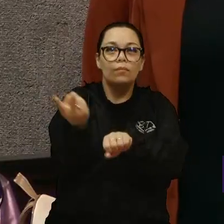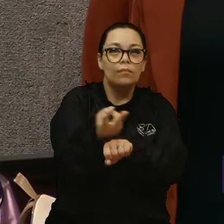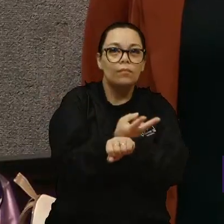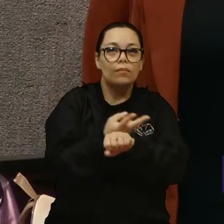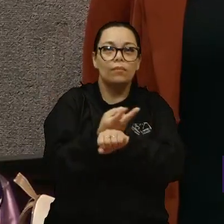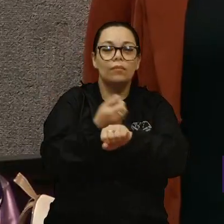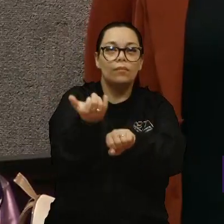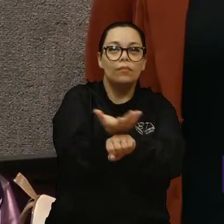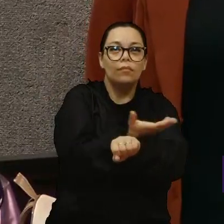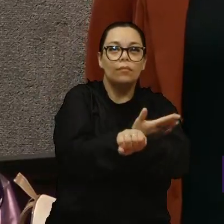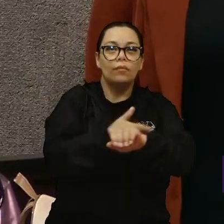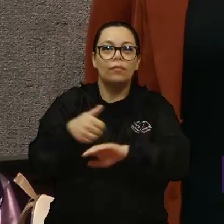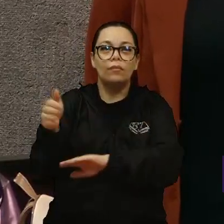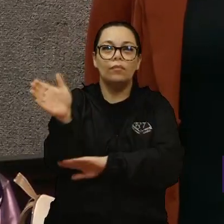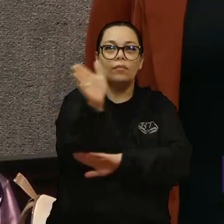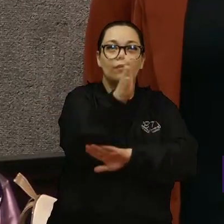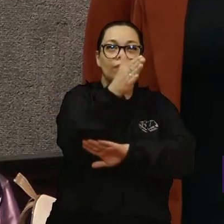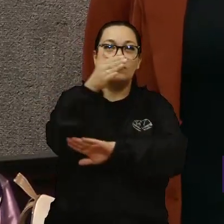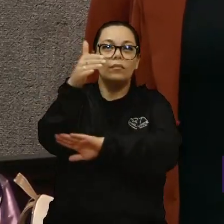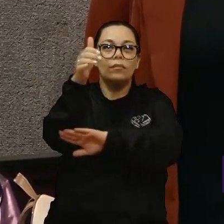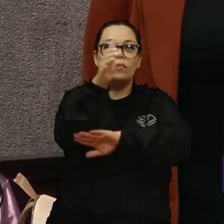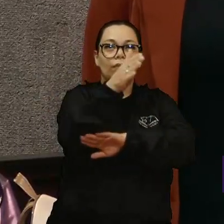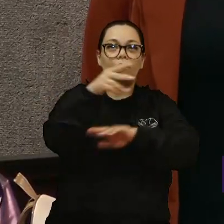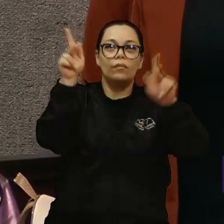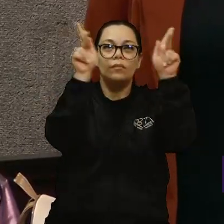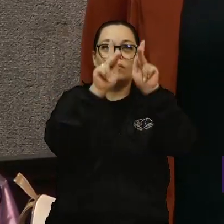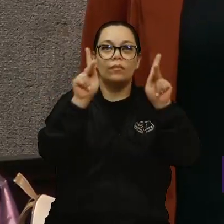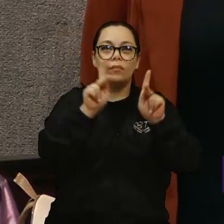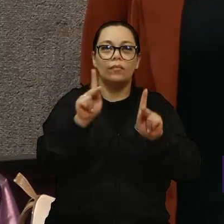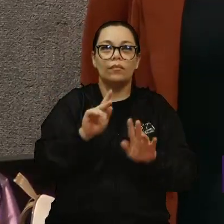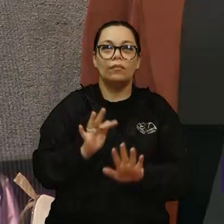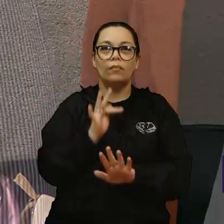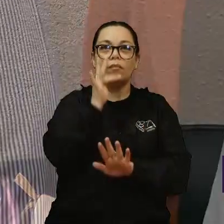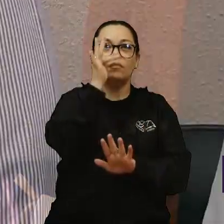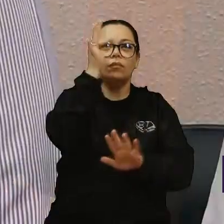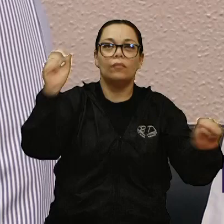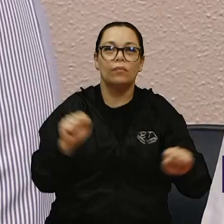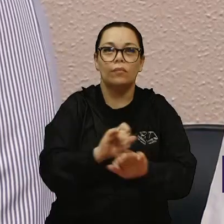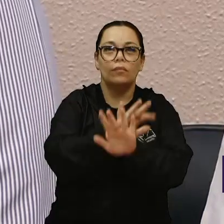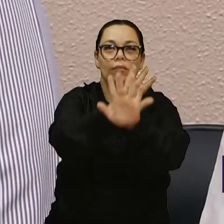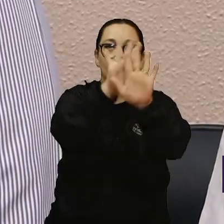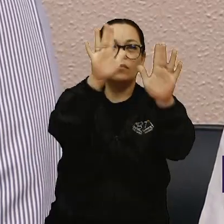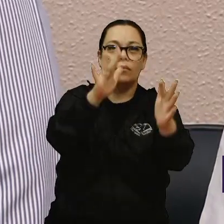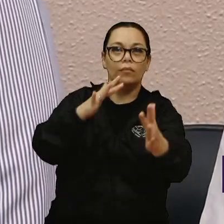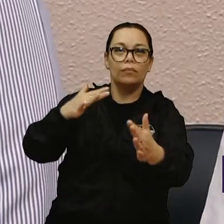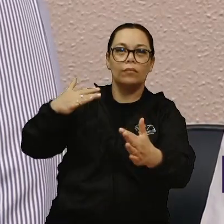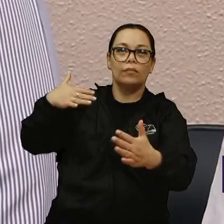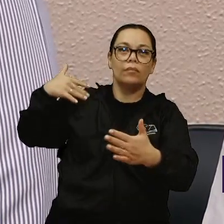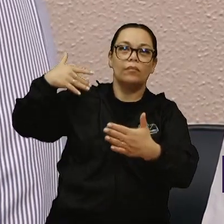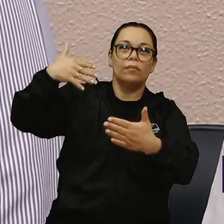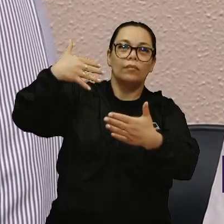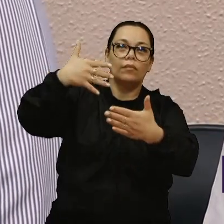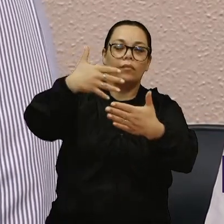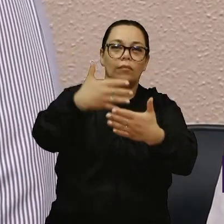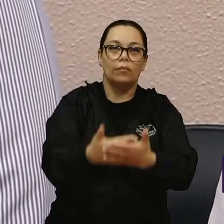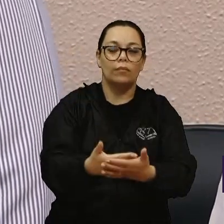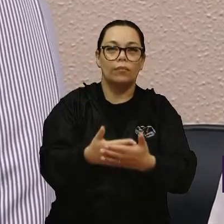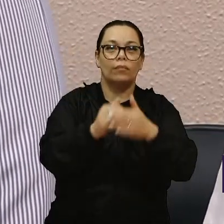e diga o verde louro desta flor, mas no futuro e glória do